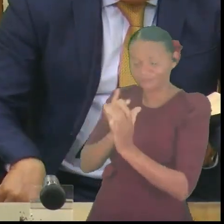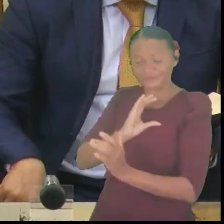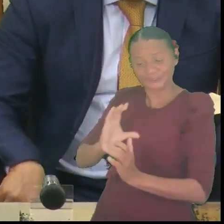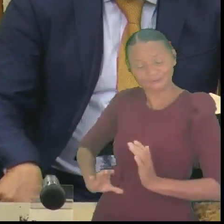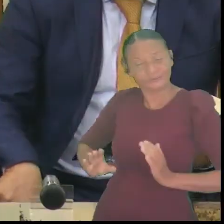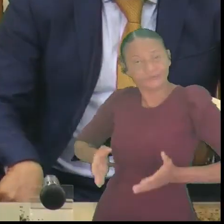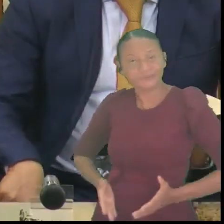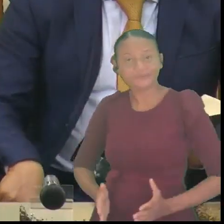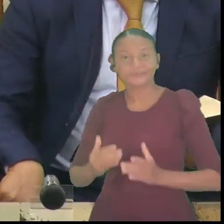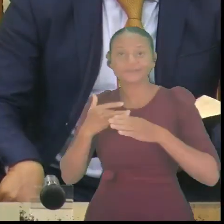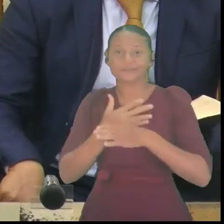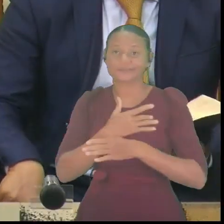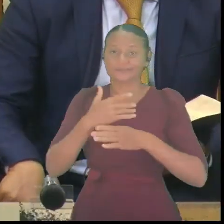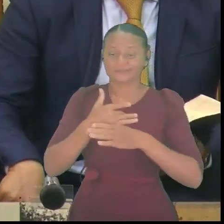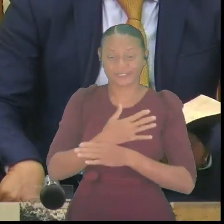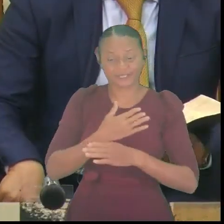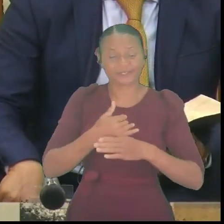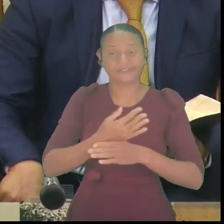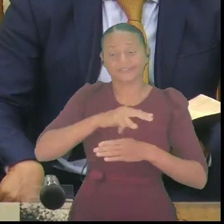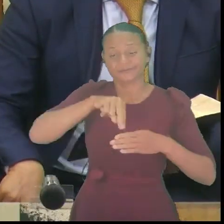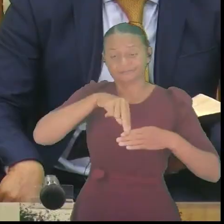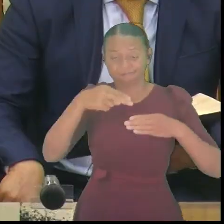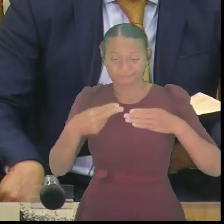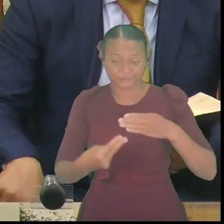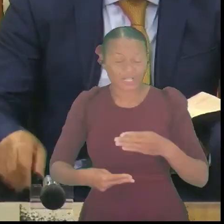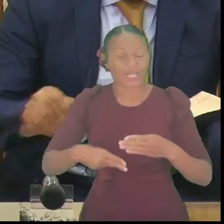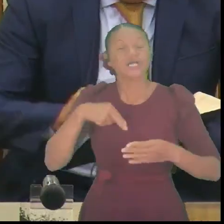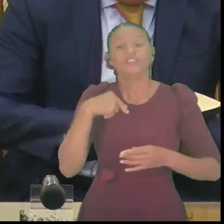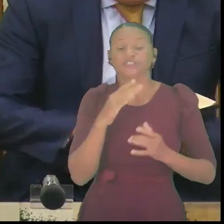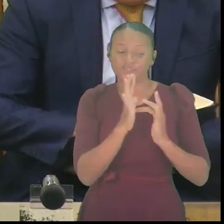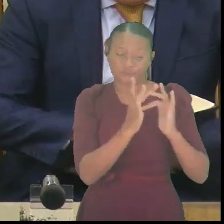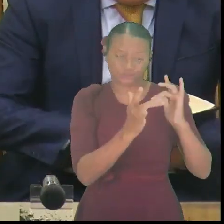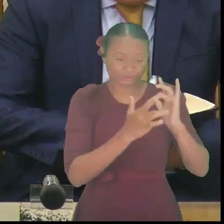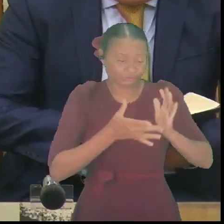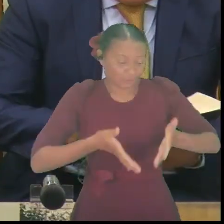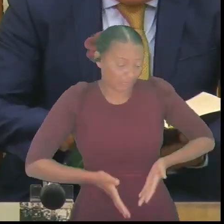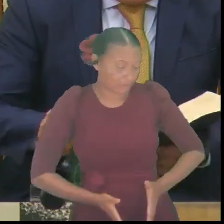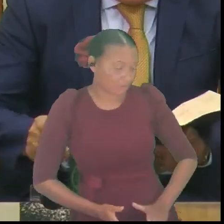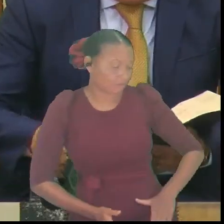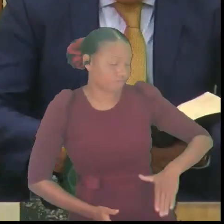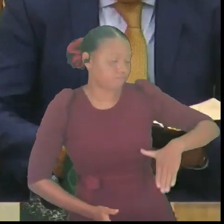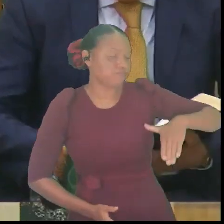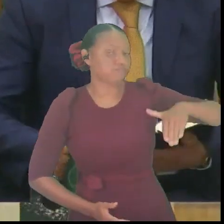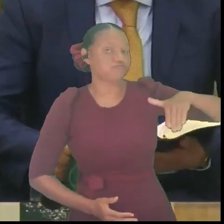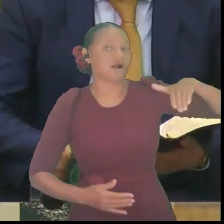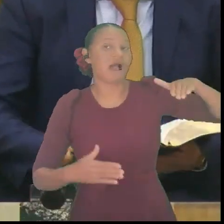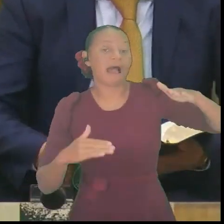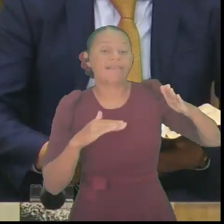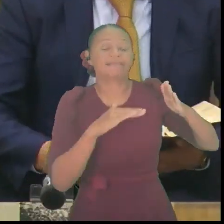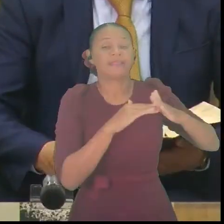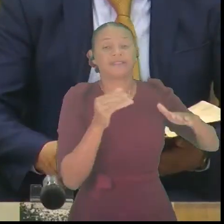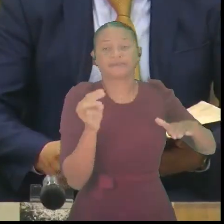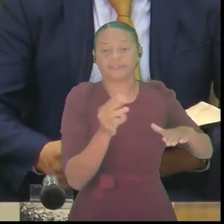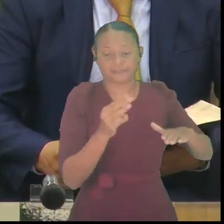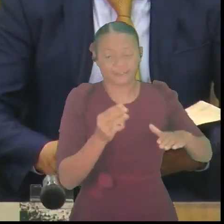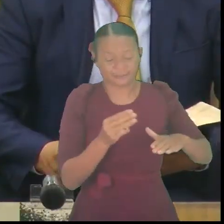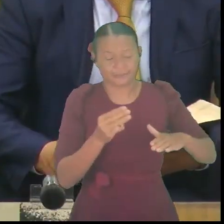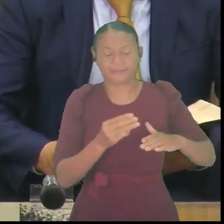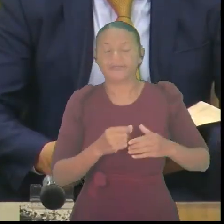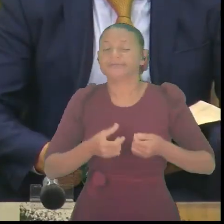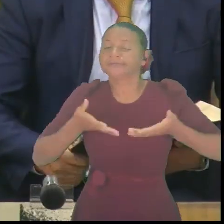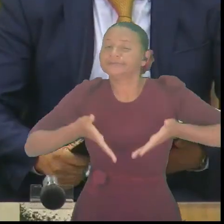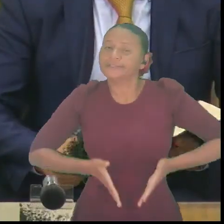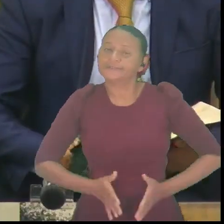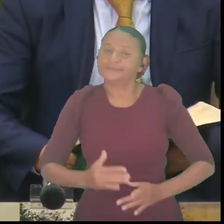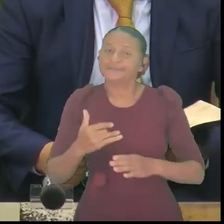viveu aproximadamente 33 anos e meio. Ele nasceu numa pequena cidade chamada Belém, que